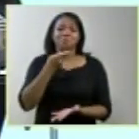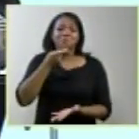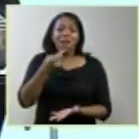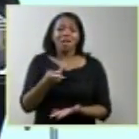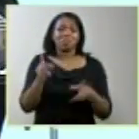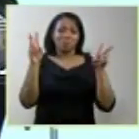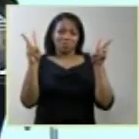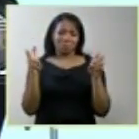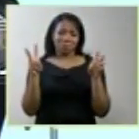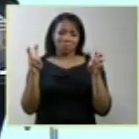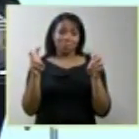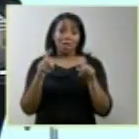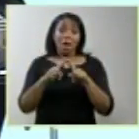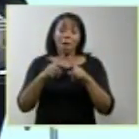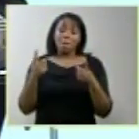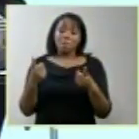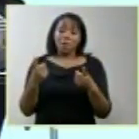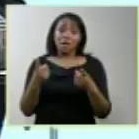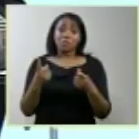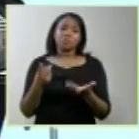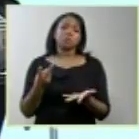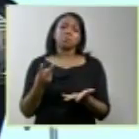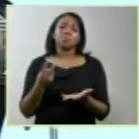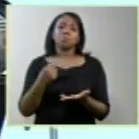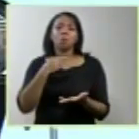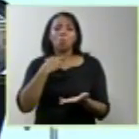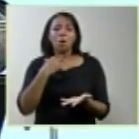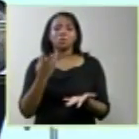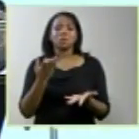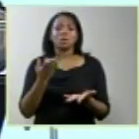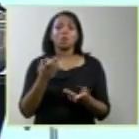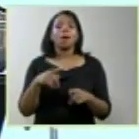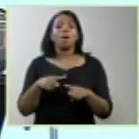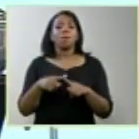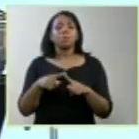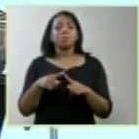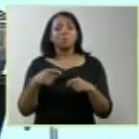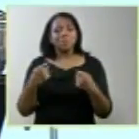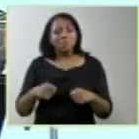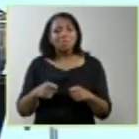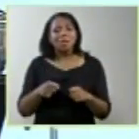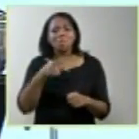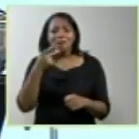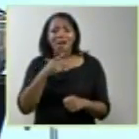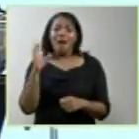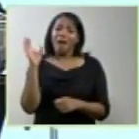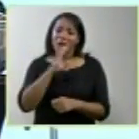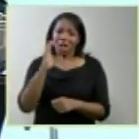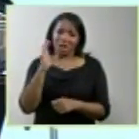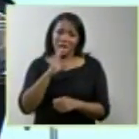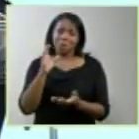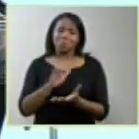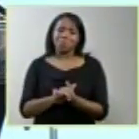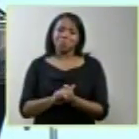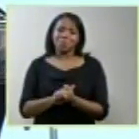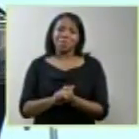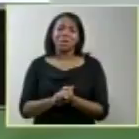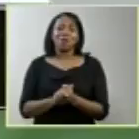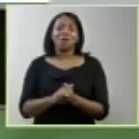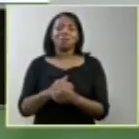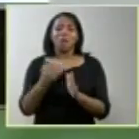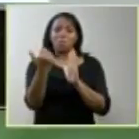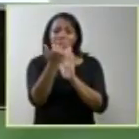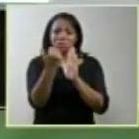né? Mas, obviamente, não pode ser assim para que todos possam falar. Eu vou tentar rapidamente abordar os